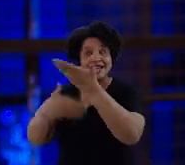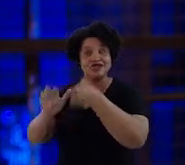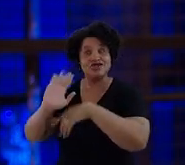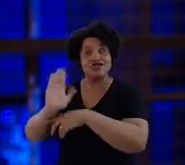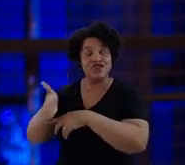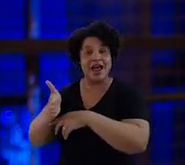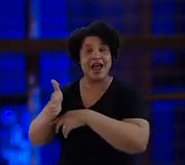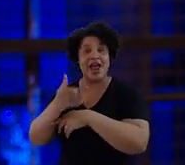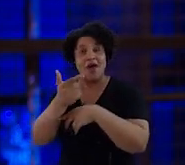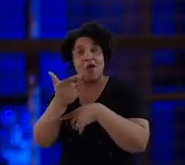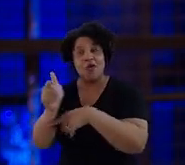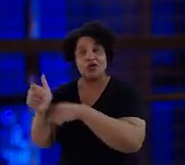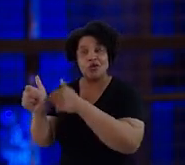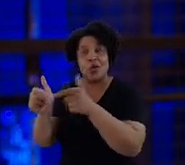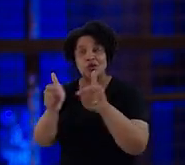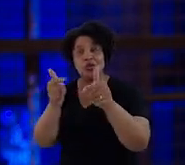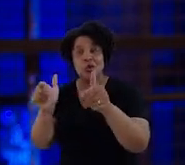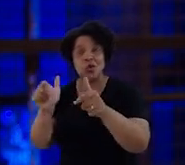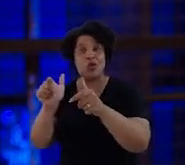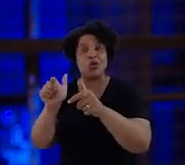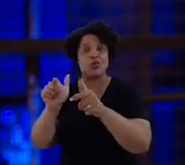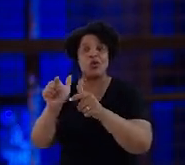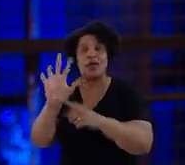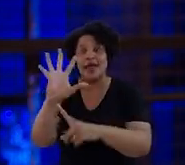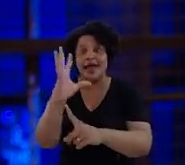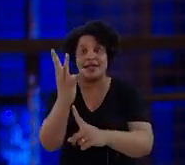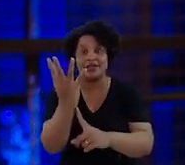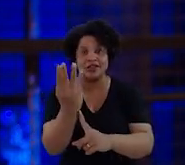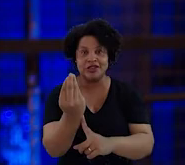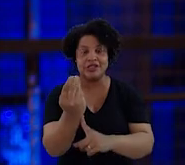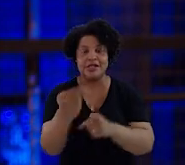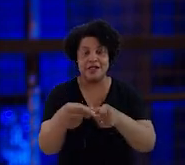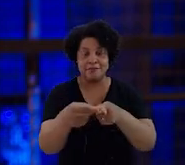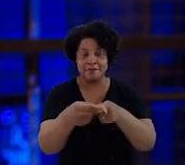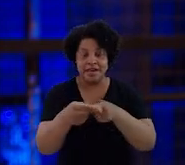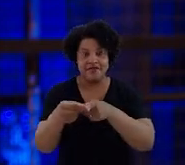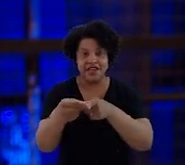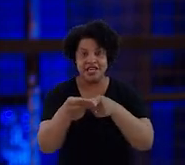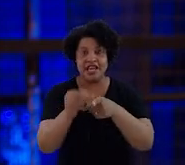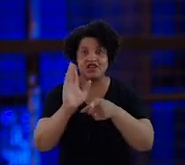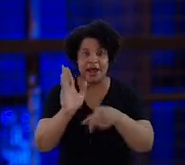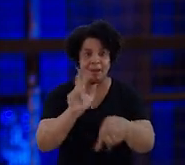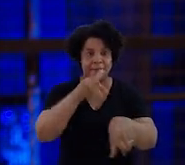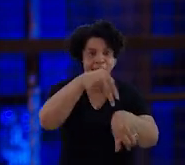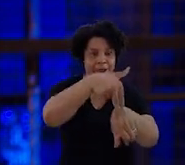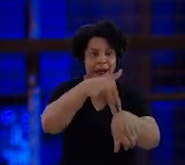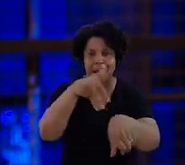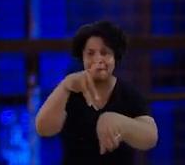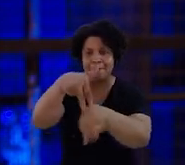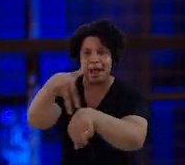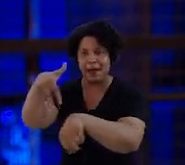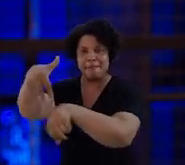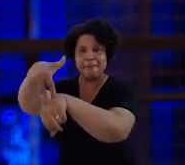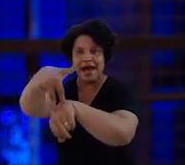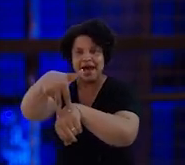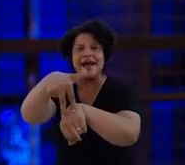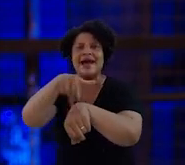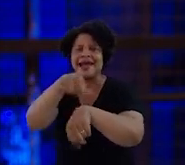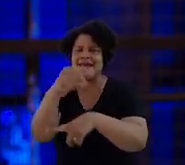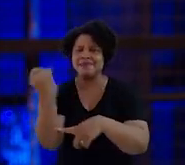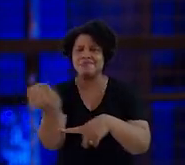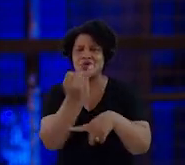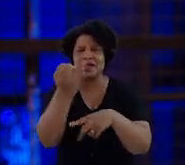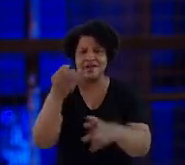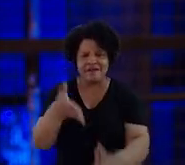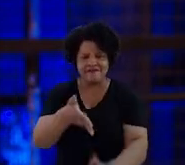eu, periférico, mulheres e homens negros, e etc., que estiveram presentes, pô, é muito importante, velho, você não tem noção não, porque é um